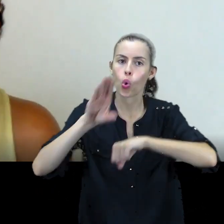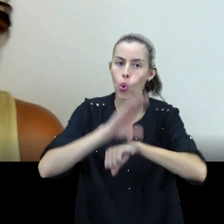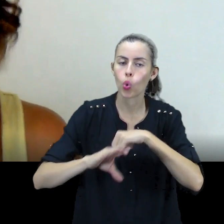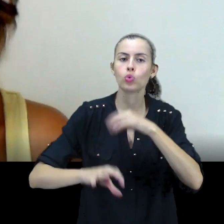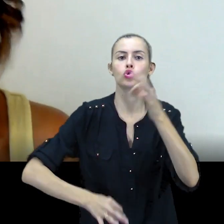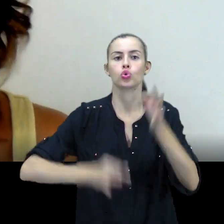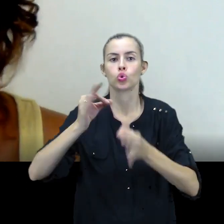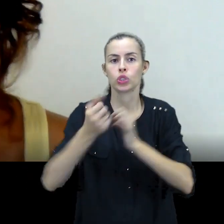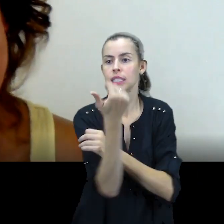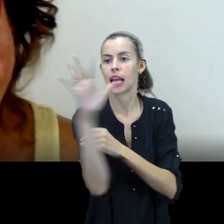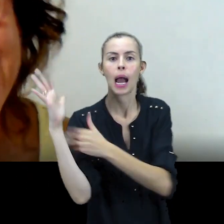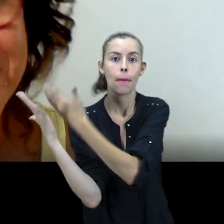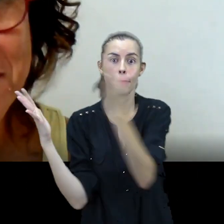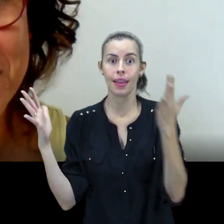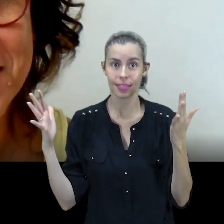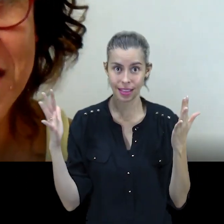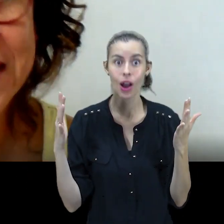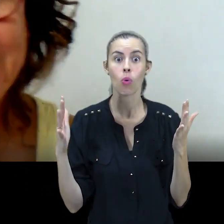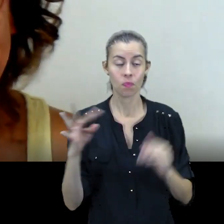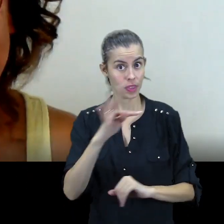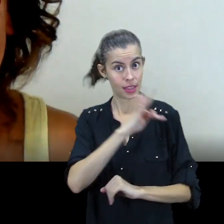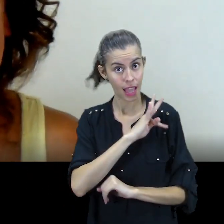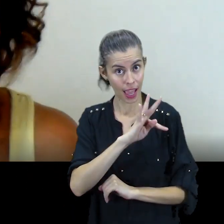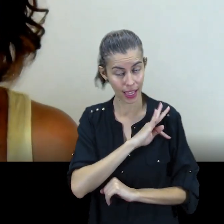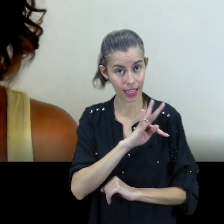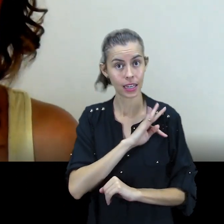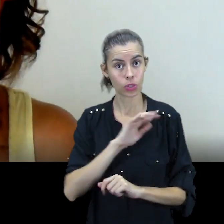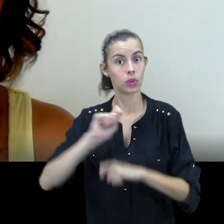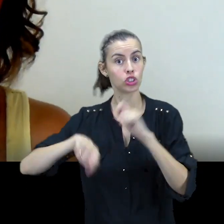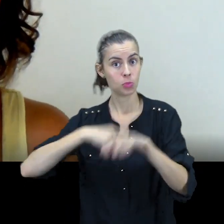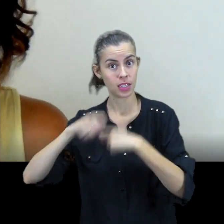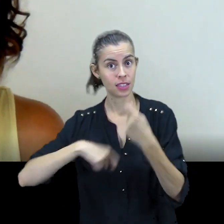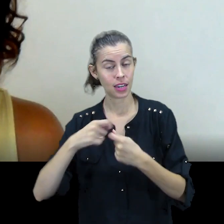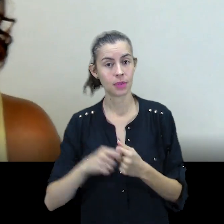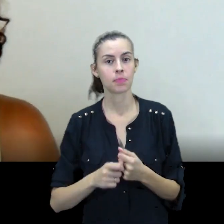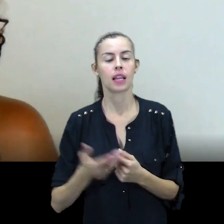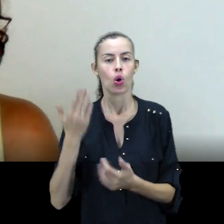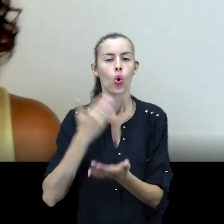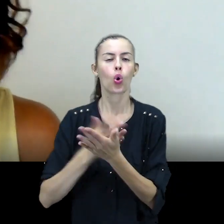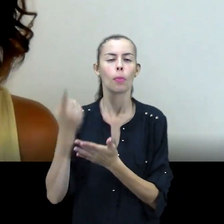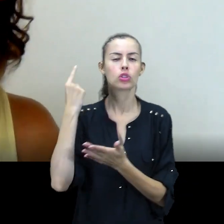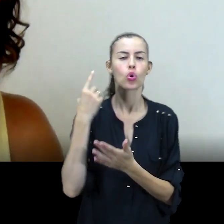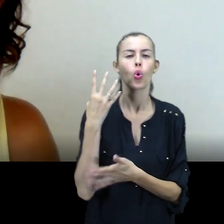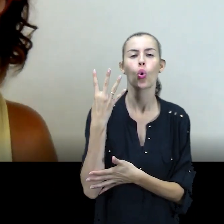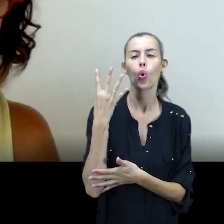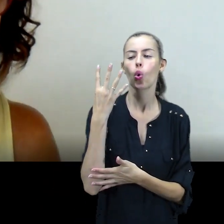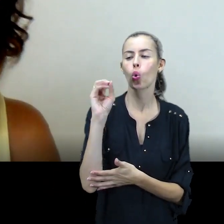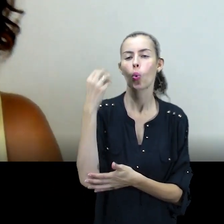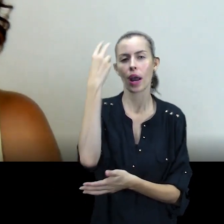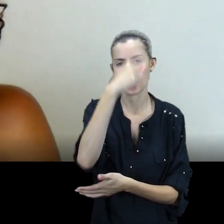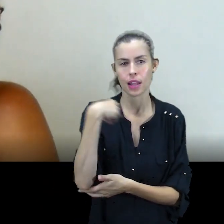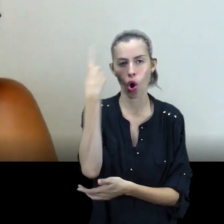faço extensão, eu estava na pró-reitoria, né, ainda estou na pró-reitoria de graduação nesse processo, e eu queria aprender. A segunda edição já diminuiu, no lugar de